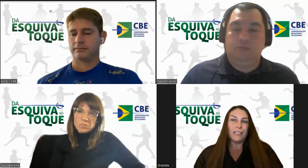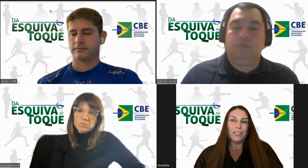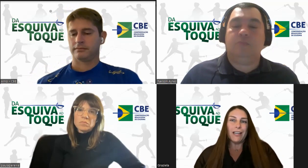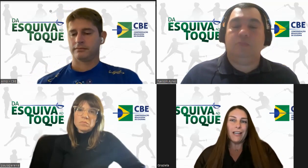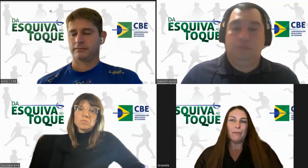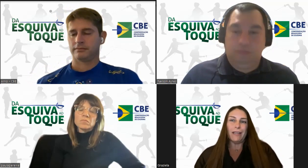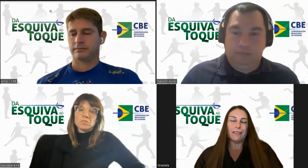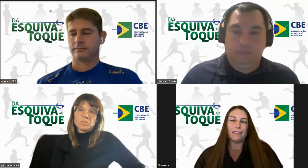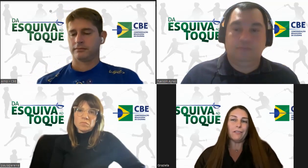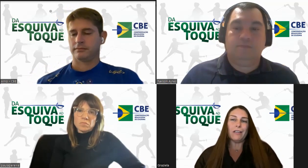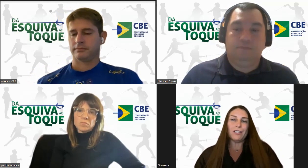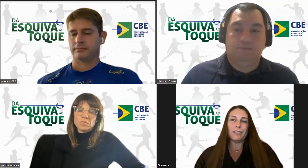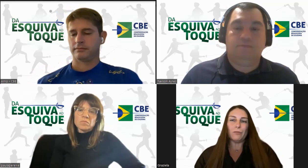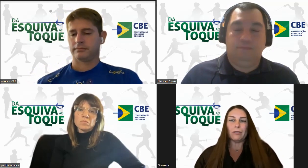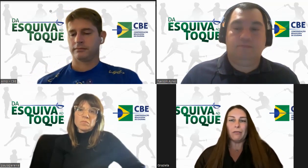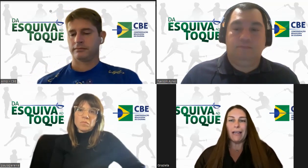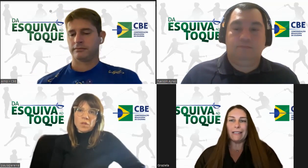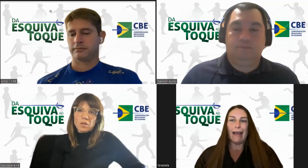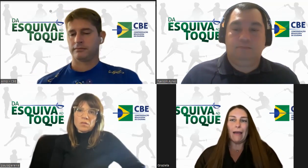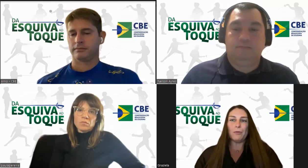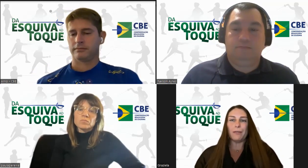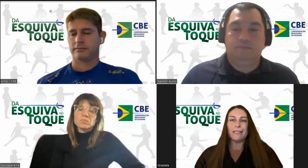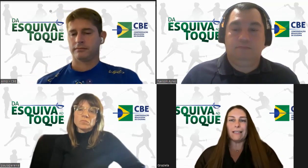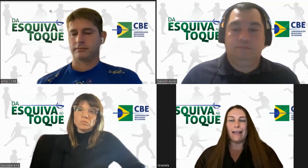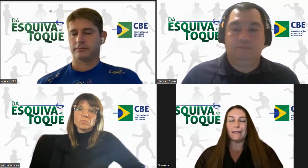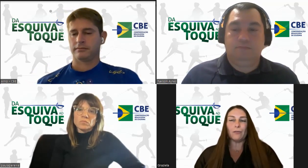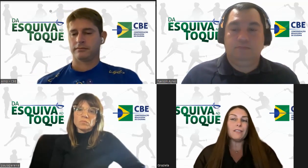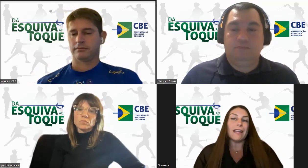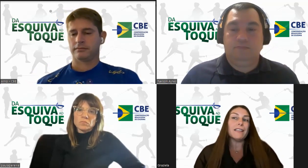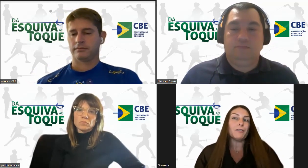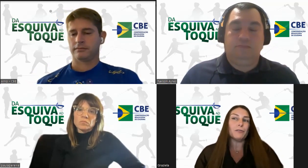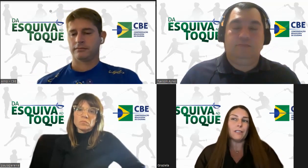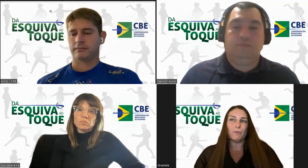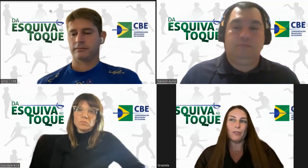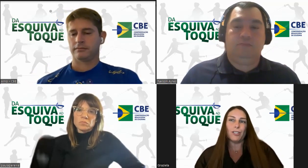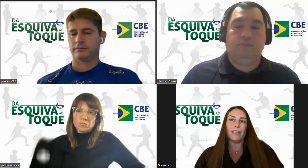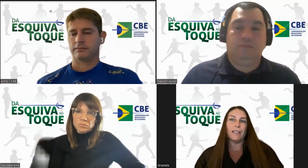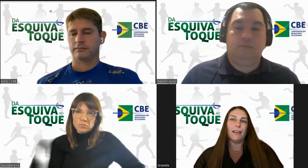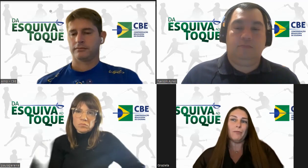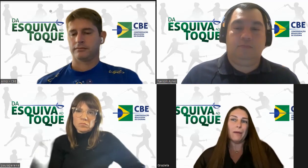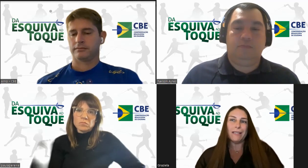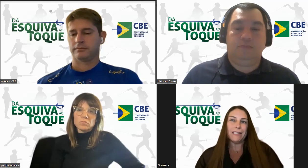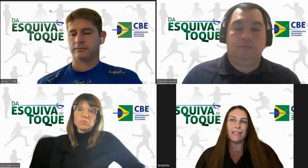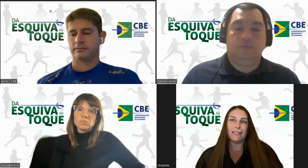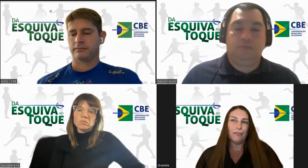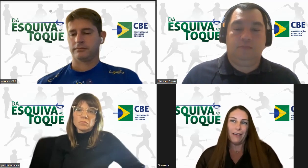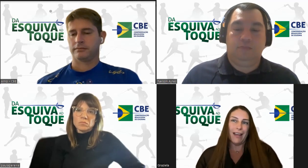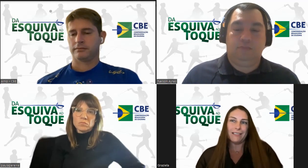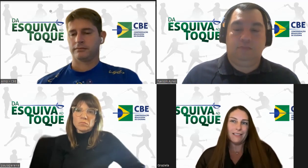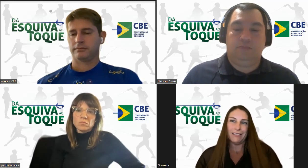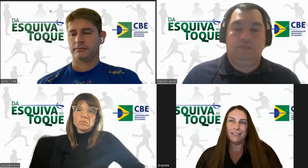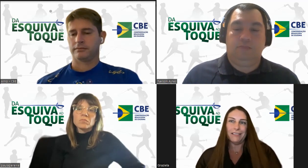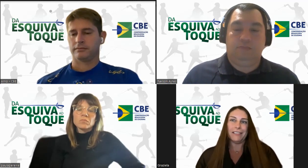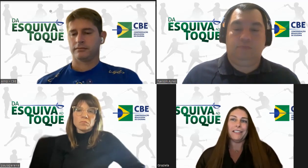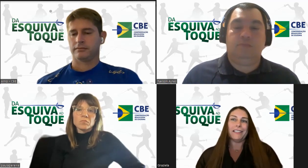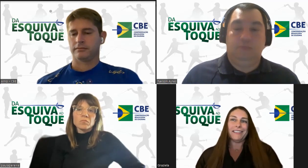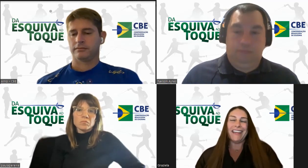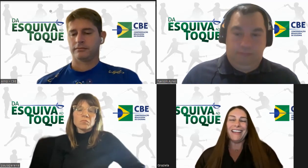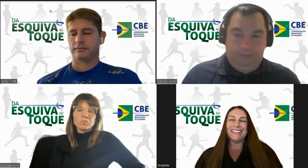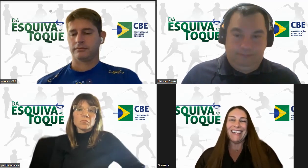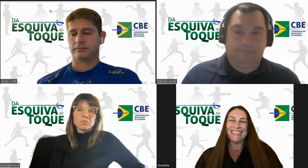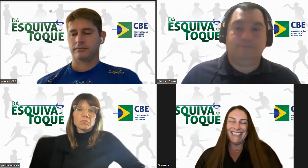fruta diariamente então não adianta eu montar um cardápio para esse atleta com seis frutas por dia e uma bacia de alface